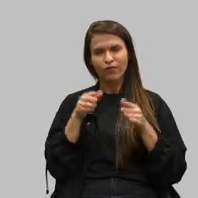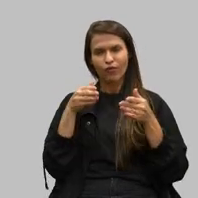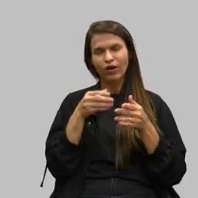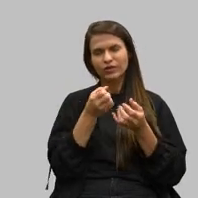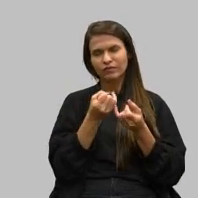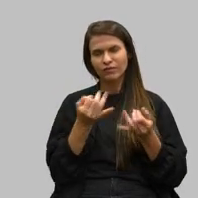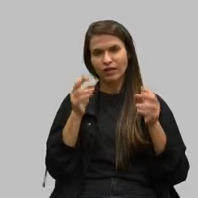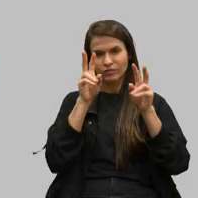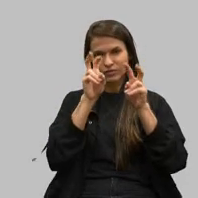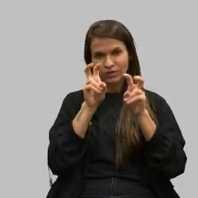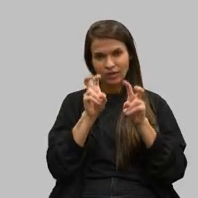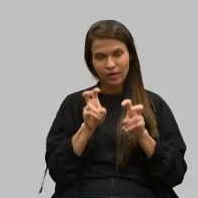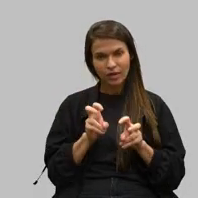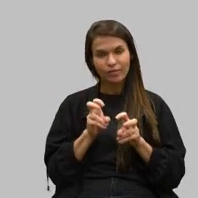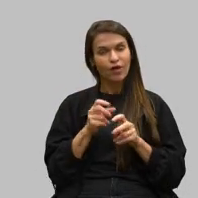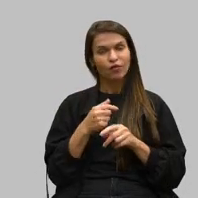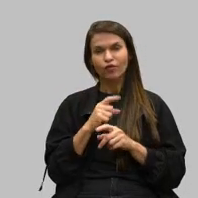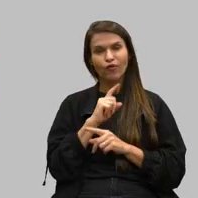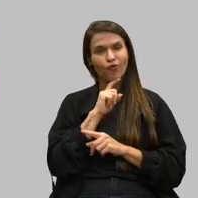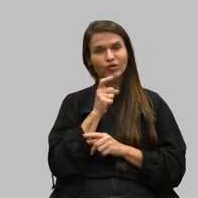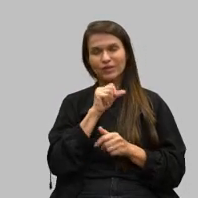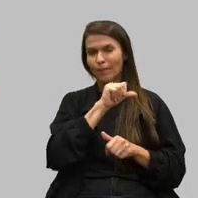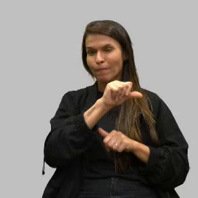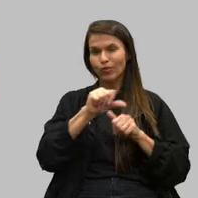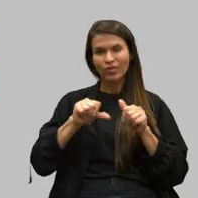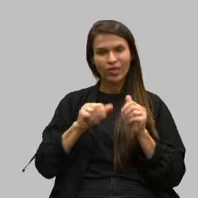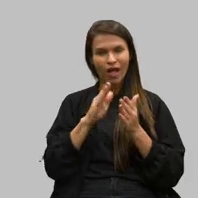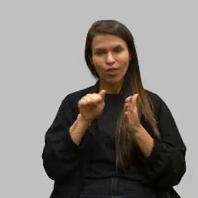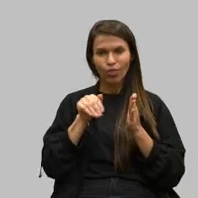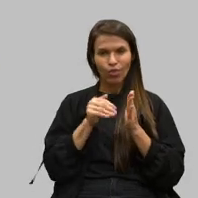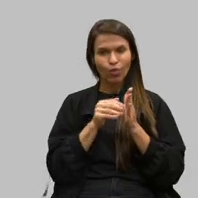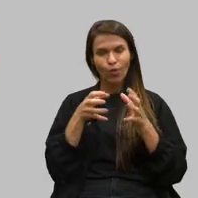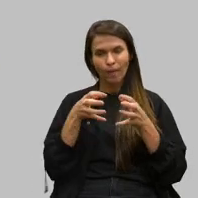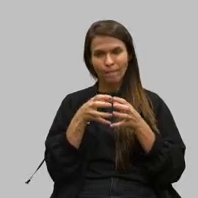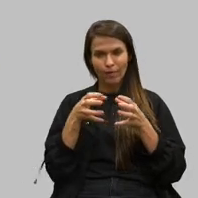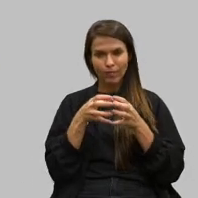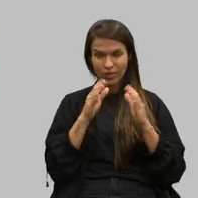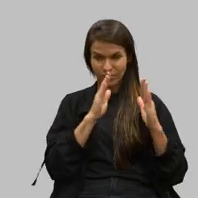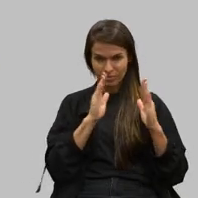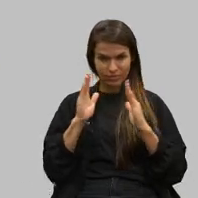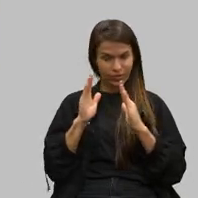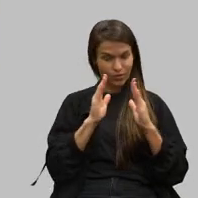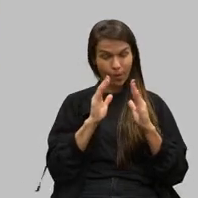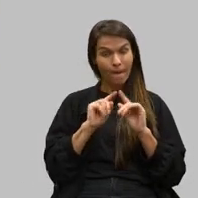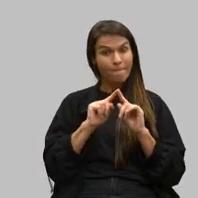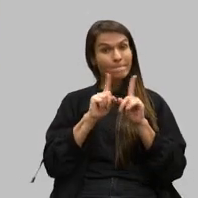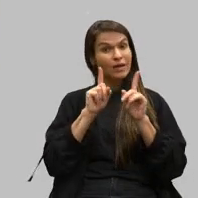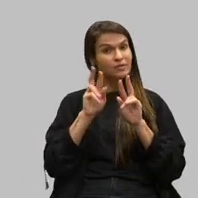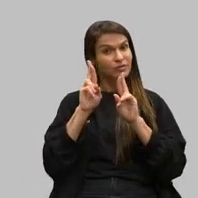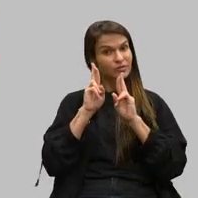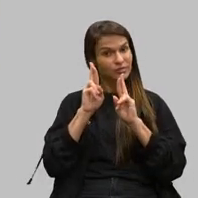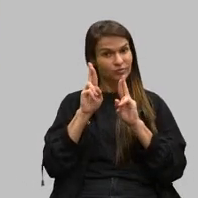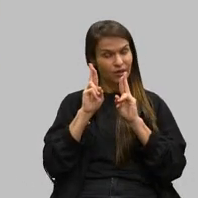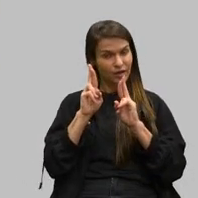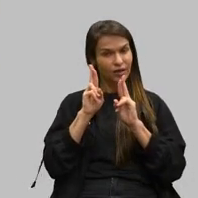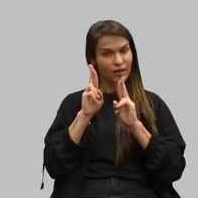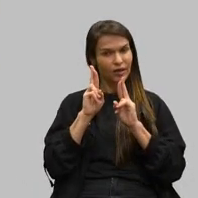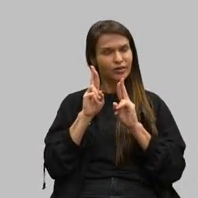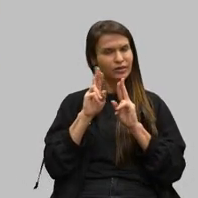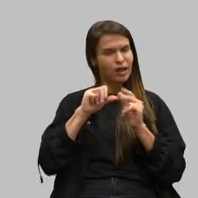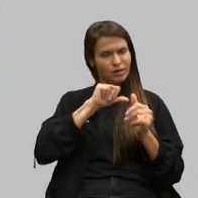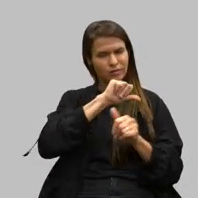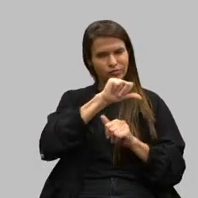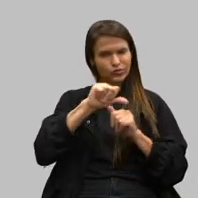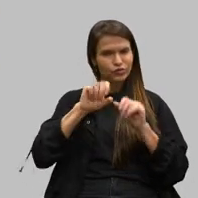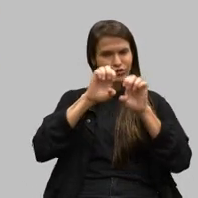que eu não vou conseguir mudar tudo com a minha equipe durante esse tempo, mas eu espero que as mudanças